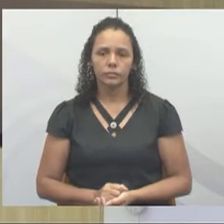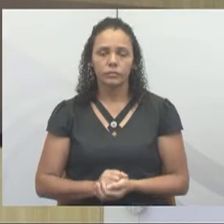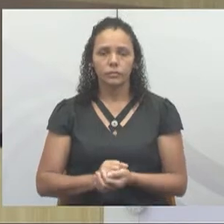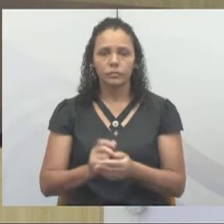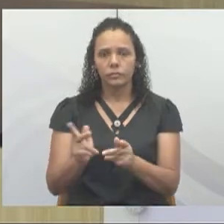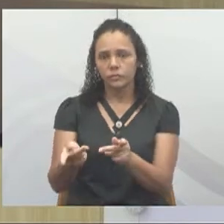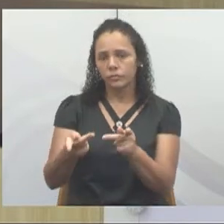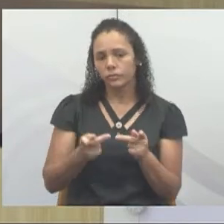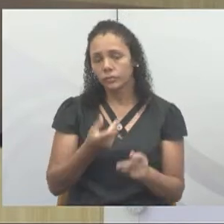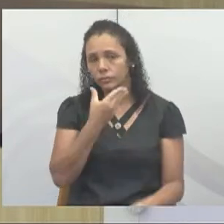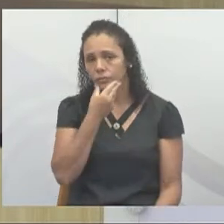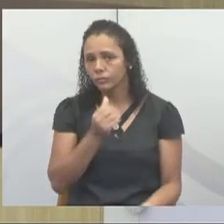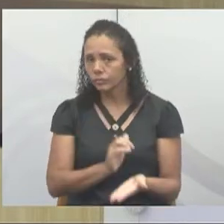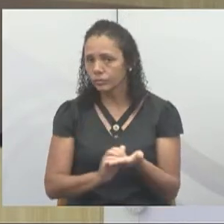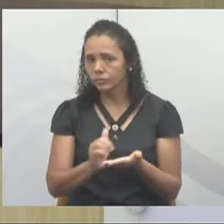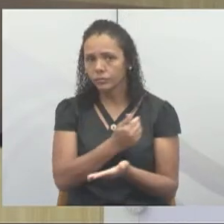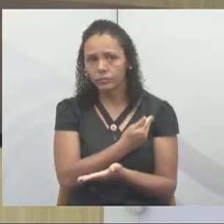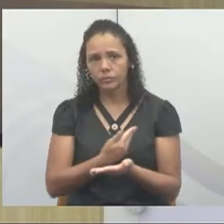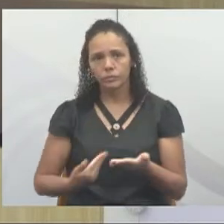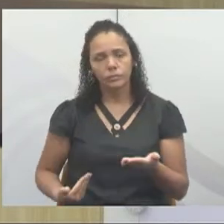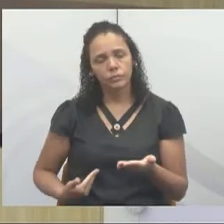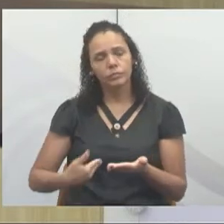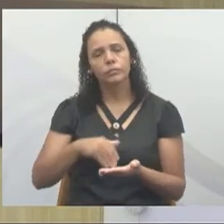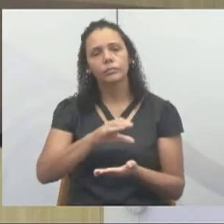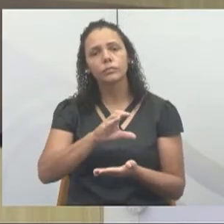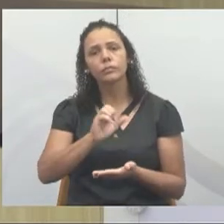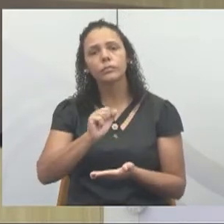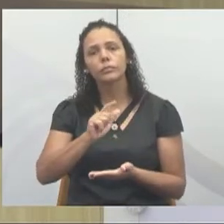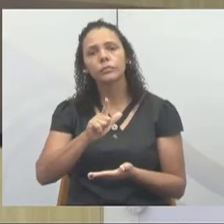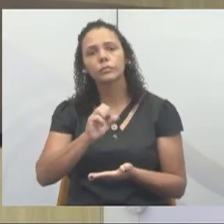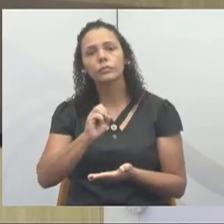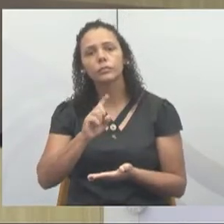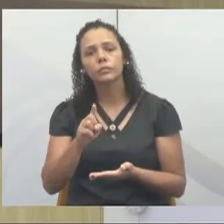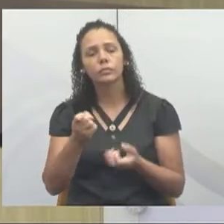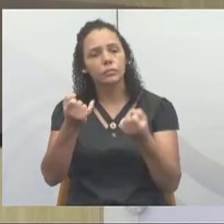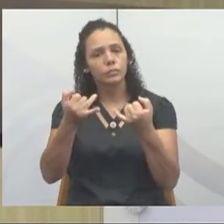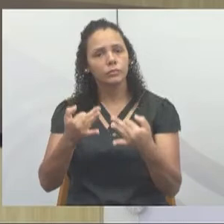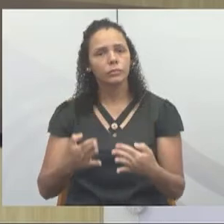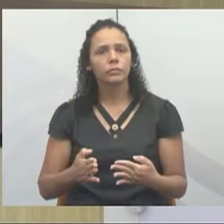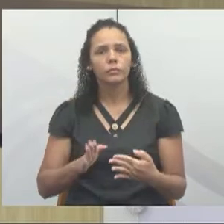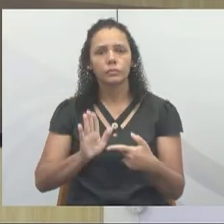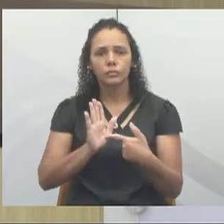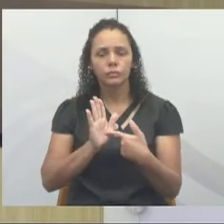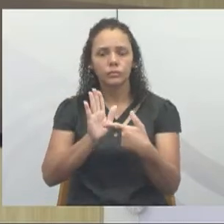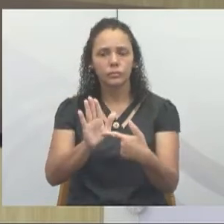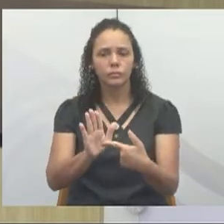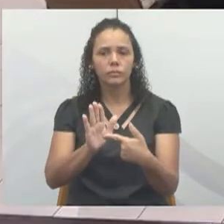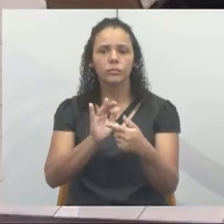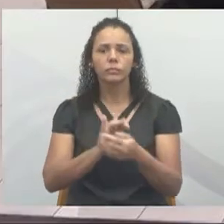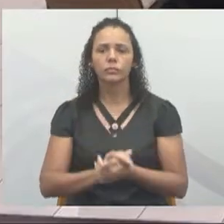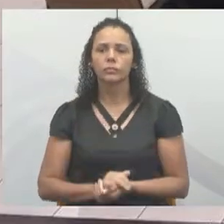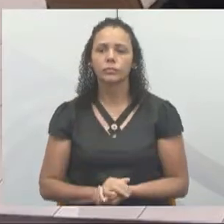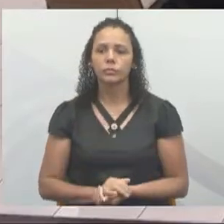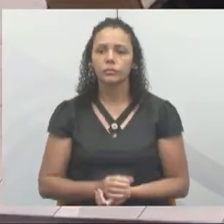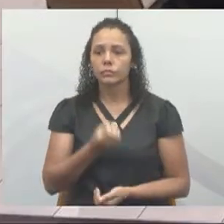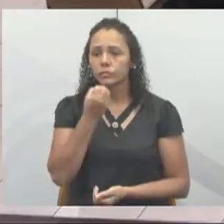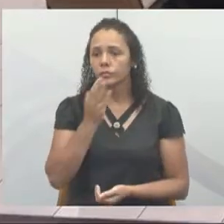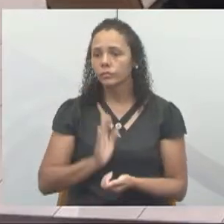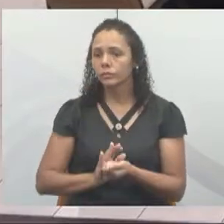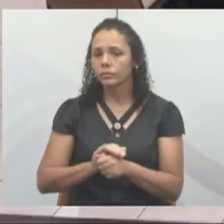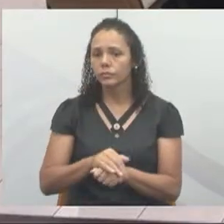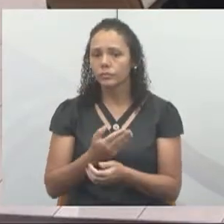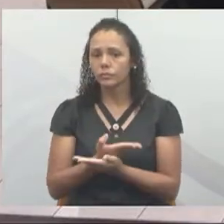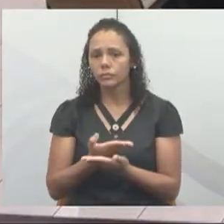Convido o senhor Célcio Florencio de Souza, secretário de Governo e Planejamento, para fazer a apresentação. Muito boa